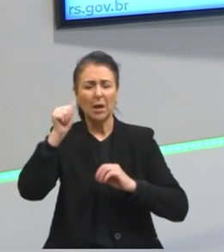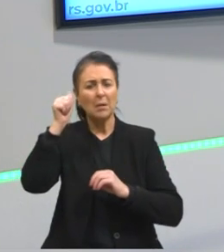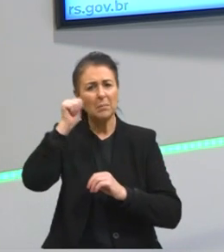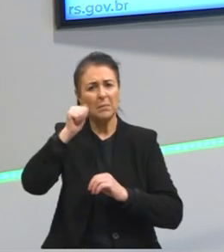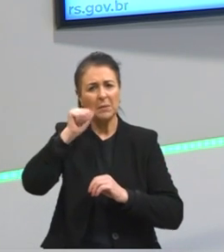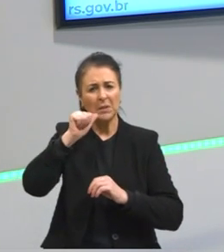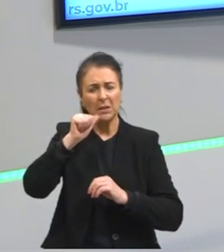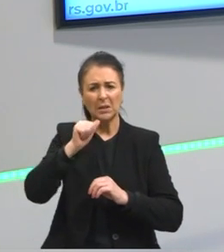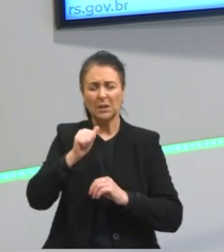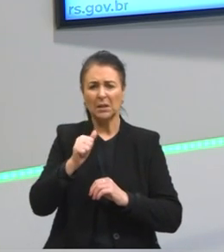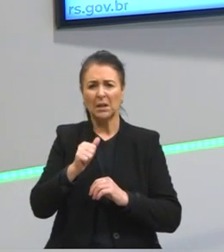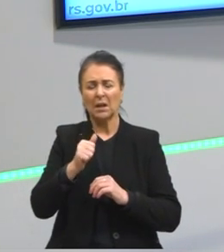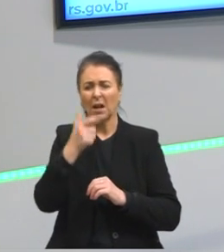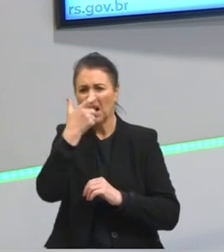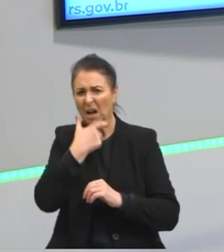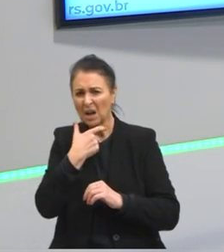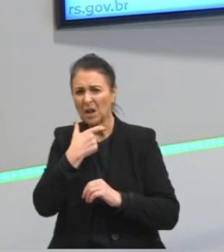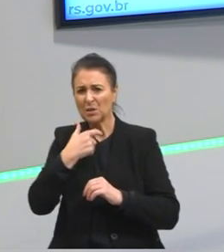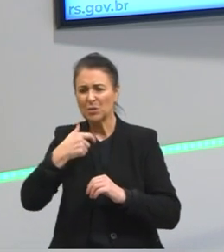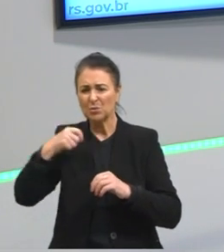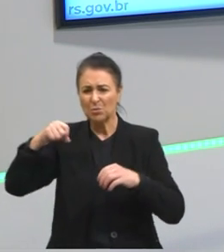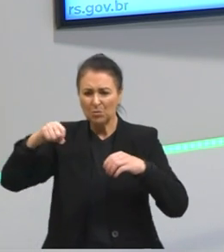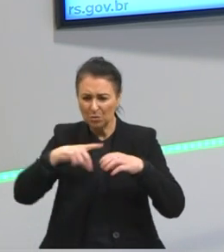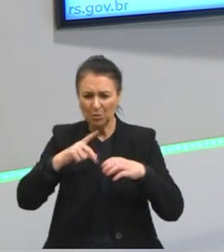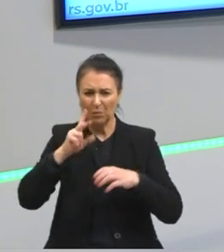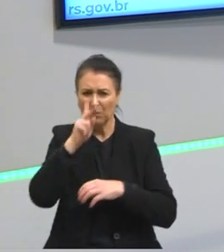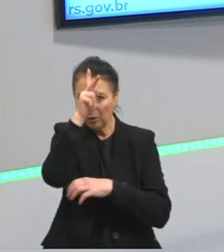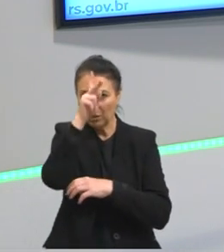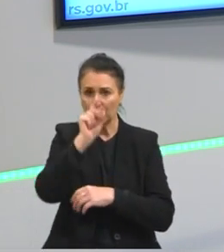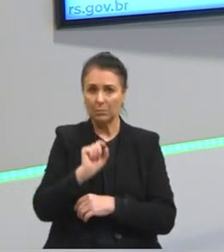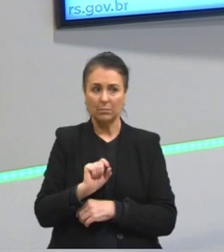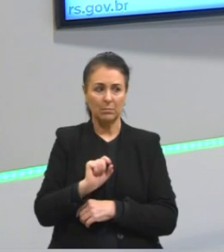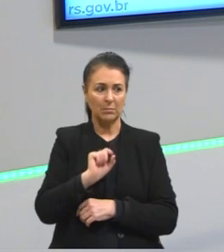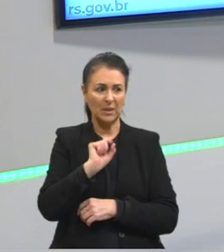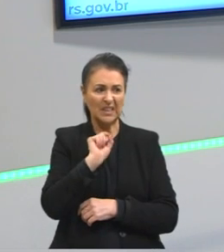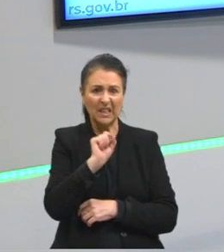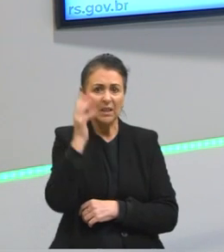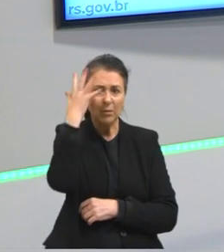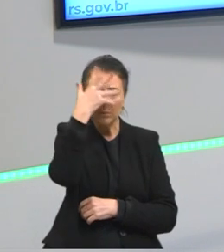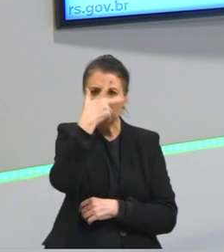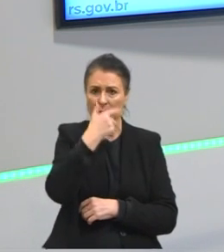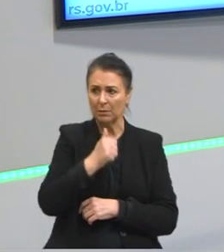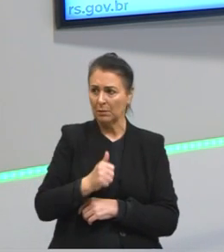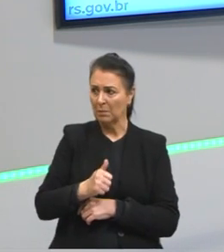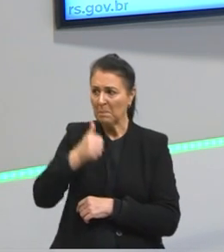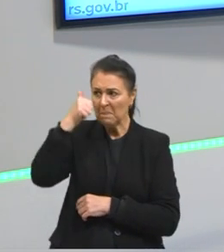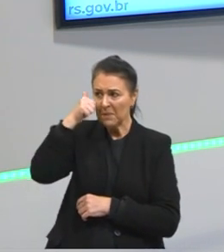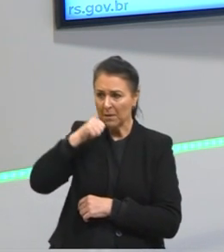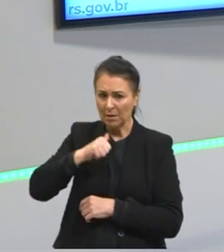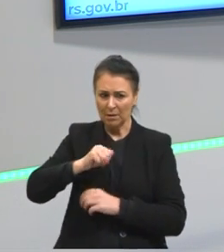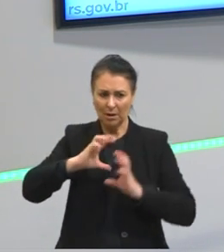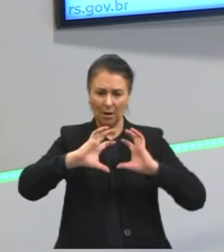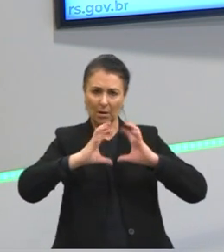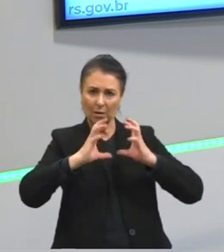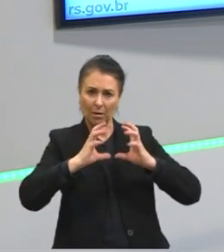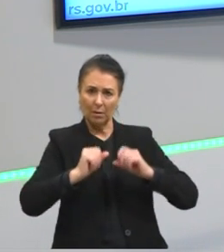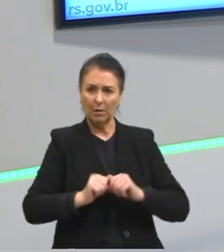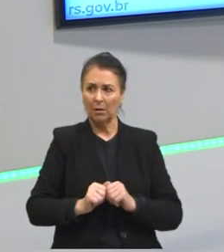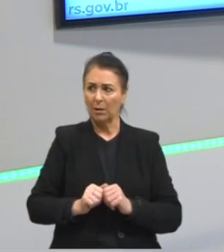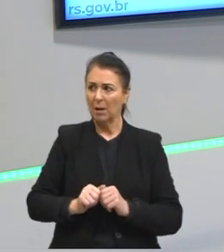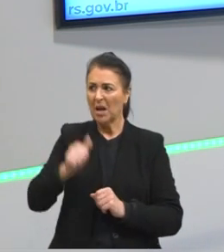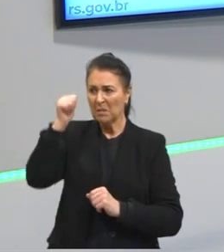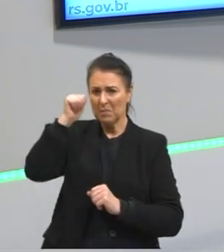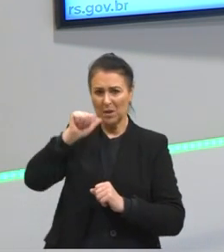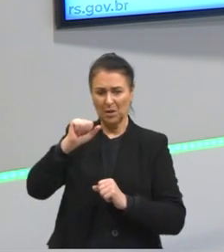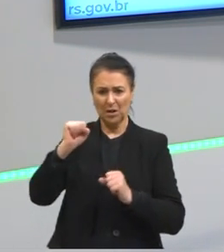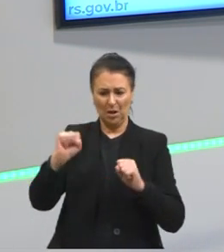forte. Quem é bonita? A menina ou a bola? A menina é forte